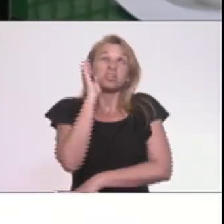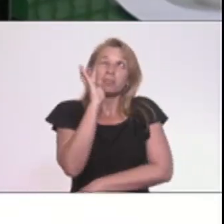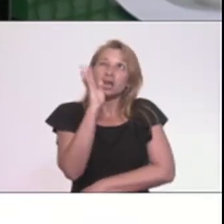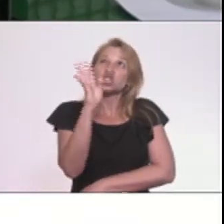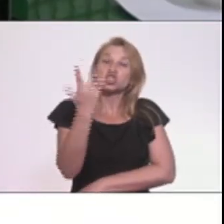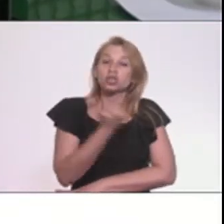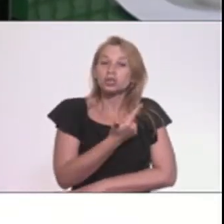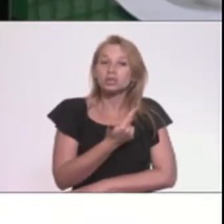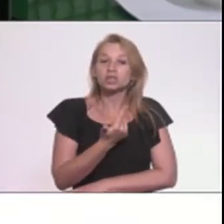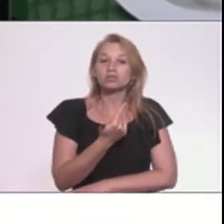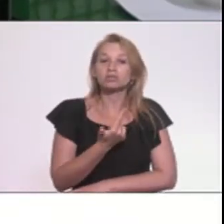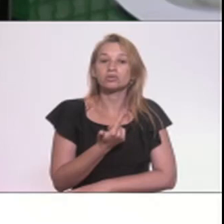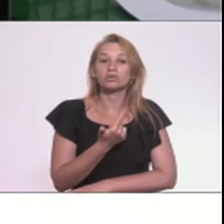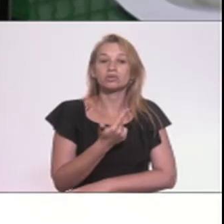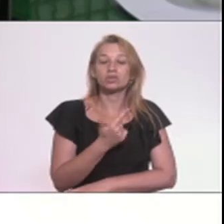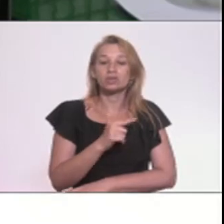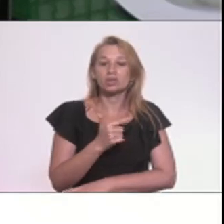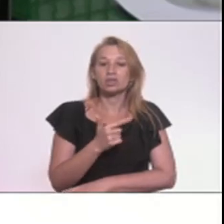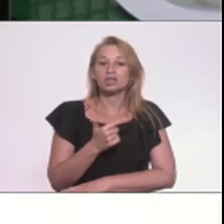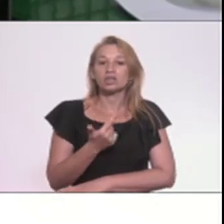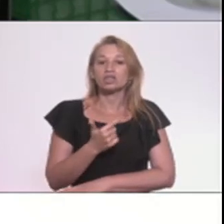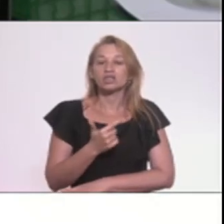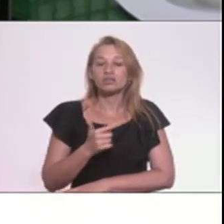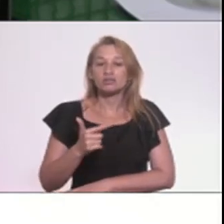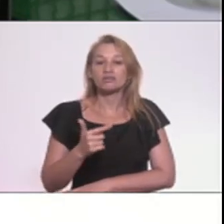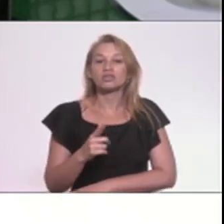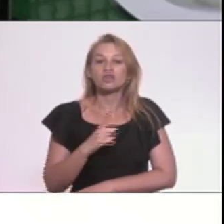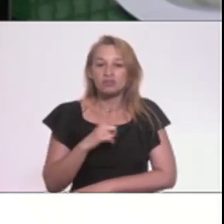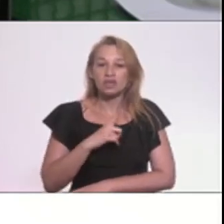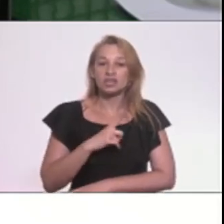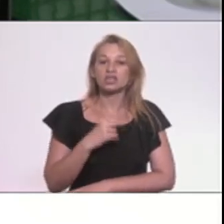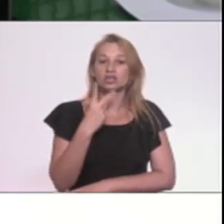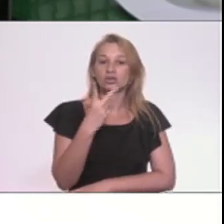Imagine se ele estivesse gerindo por 1/10.